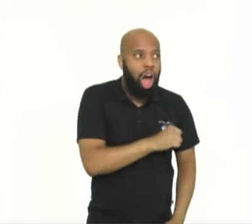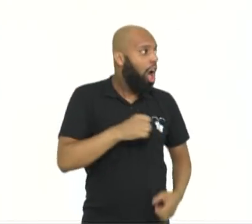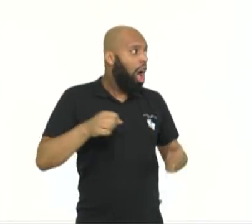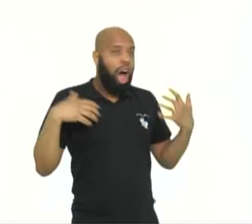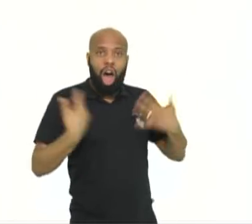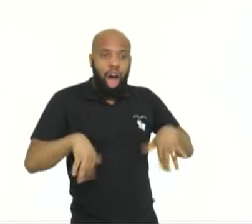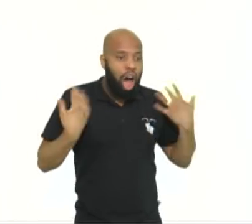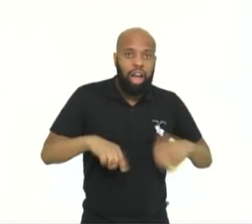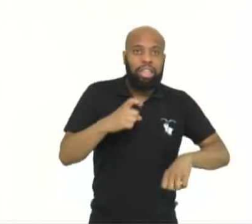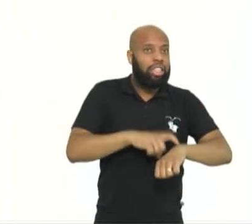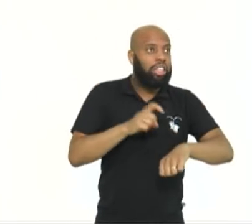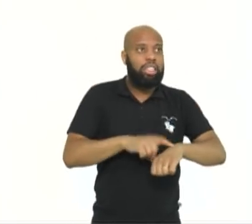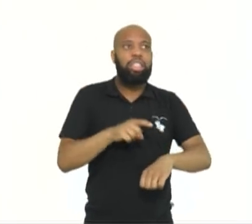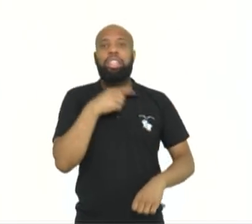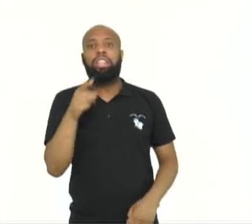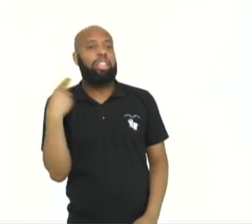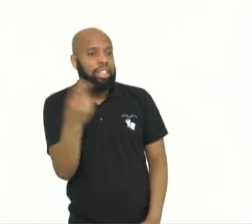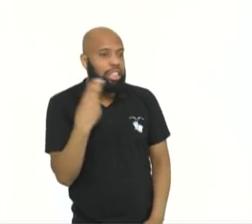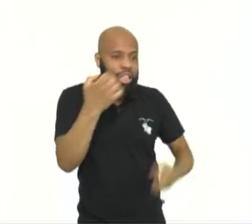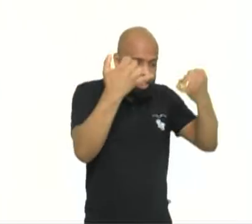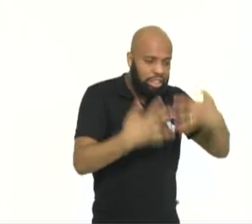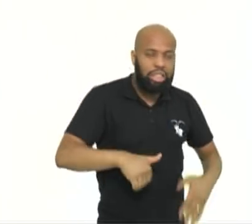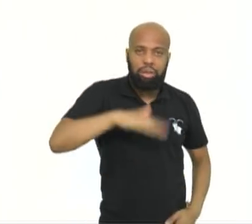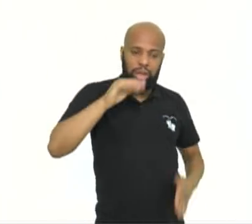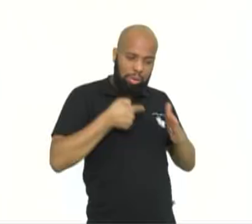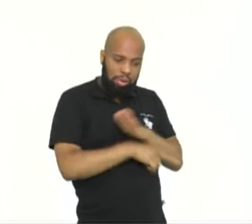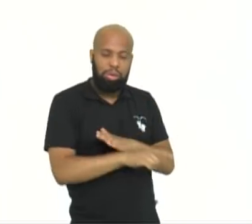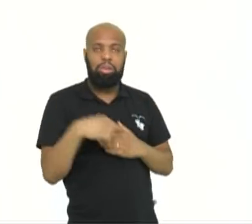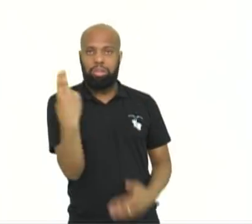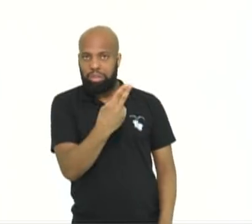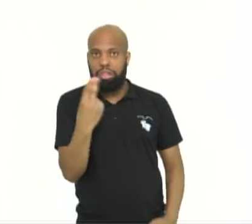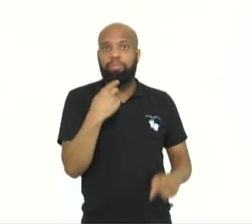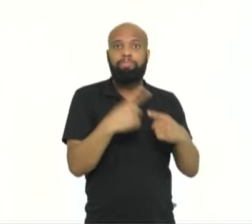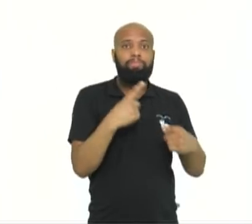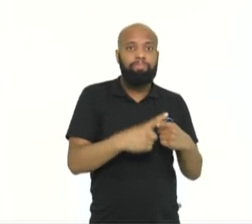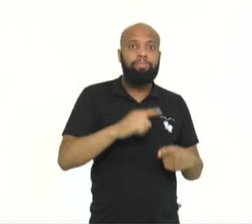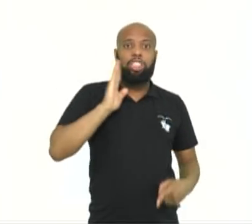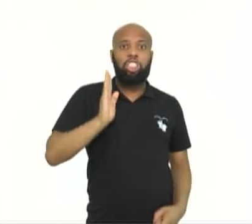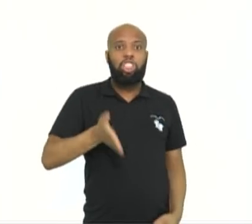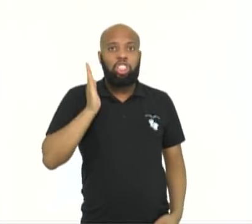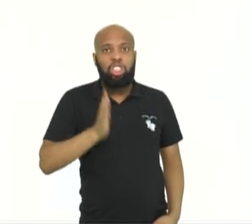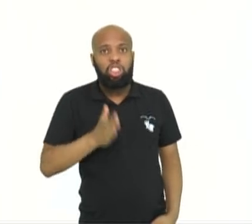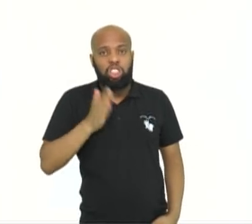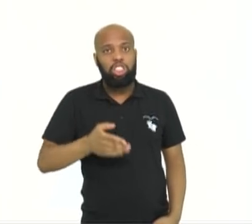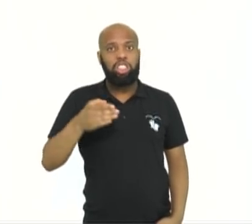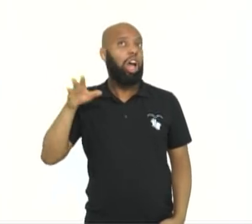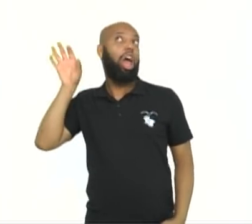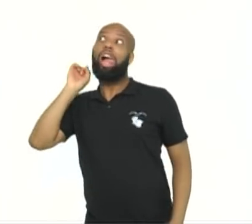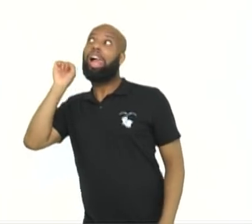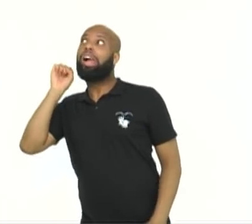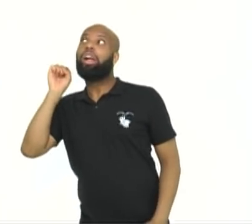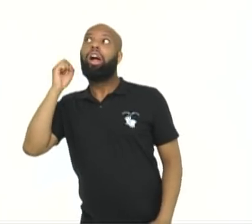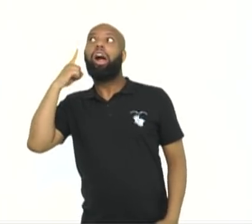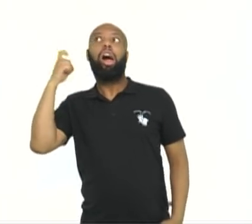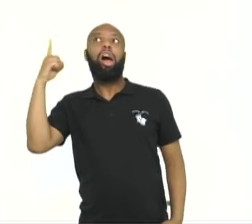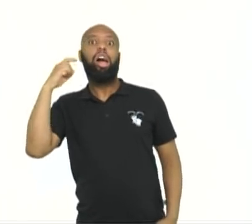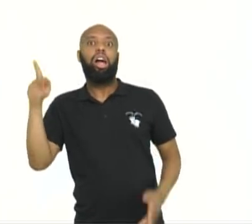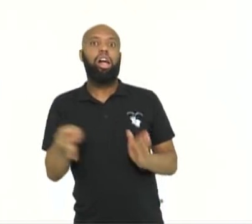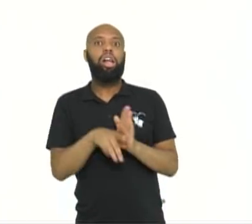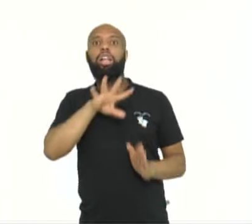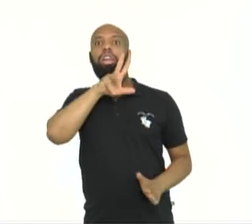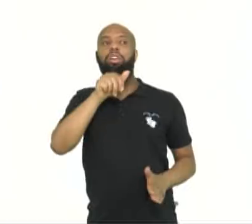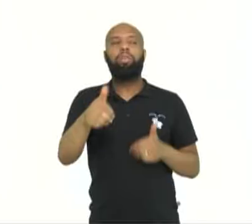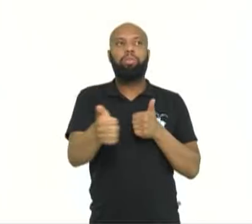era pouco e não dava para maiores explicações, pois já se ouvia o barulho do bicho que se